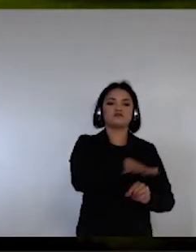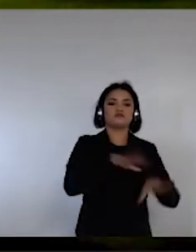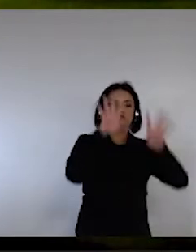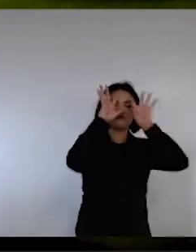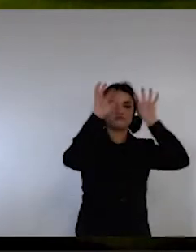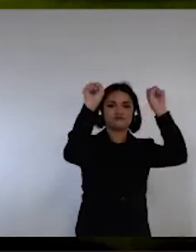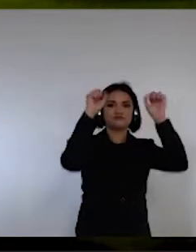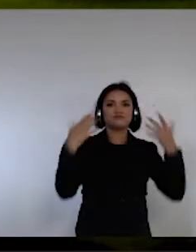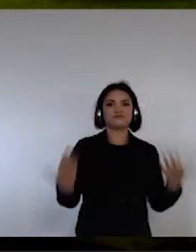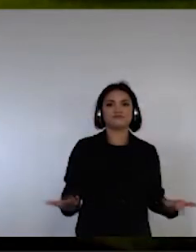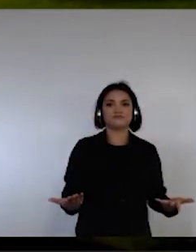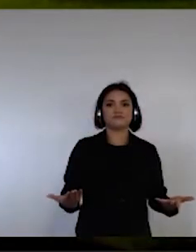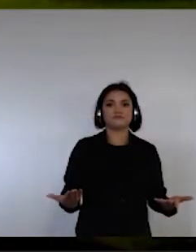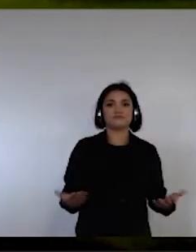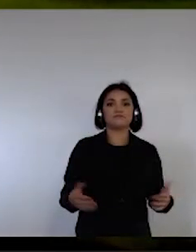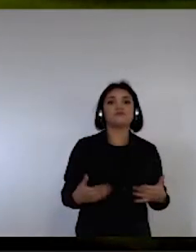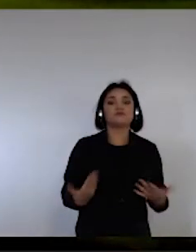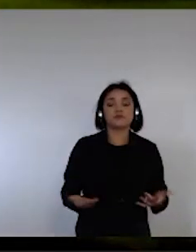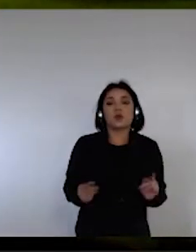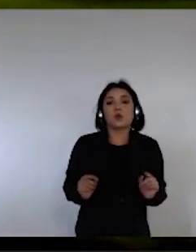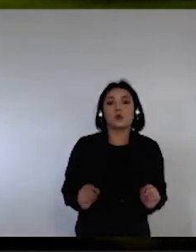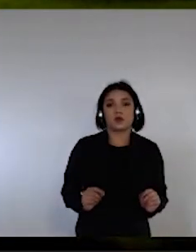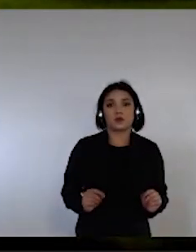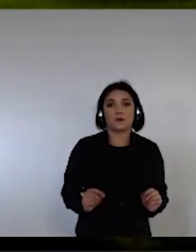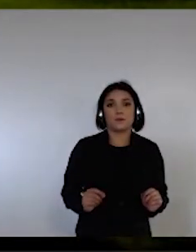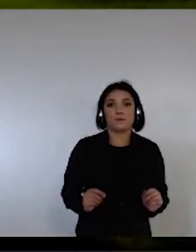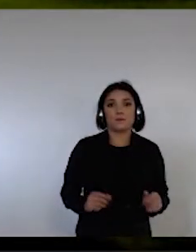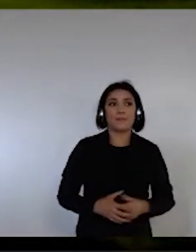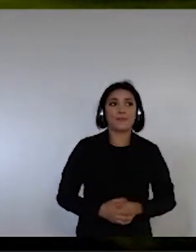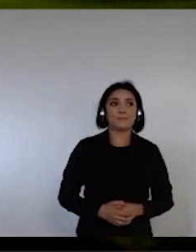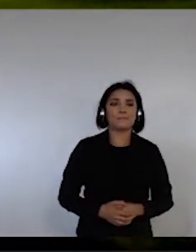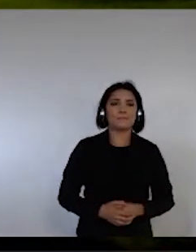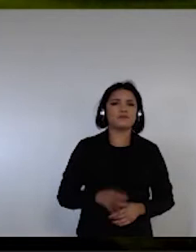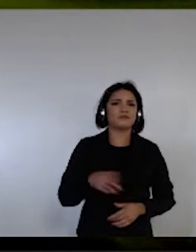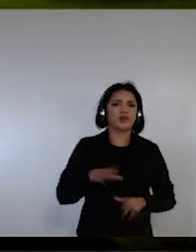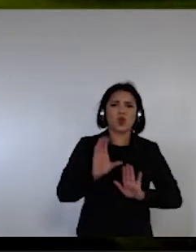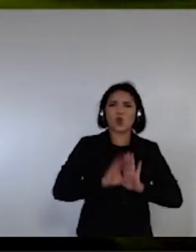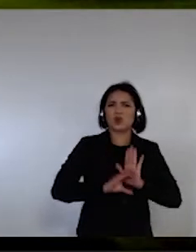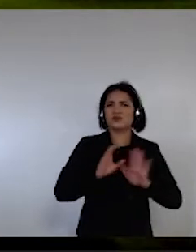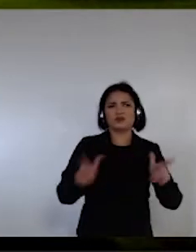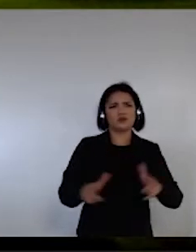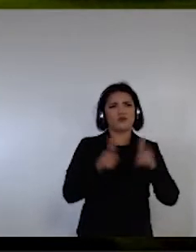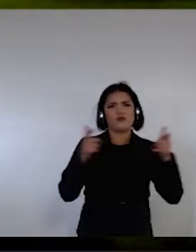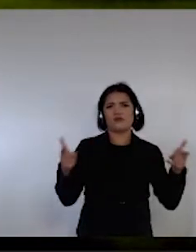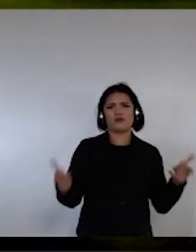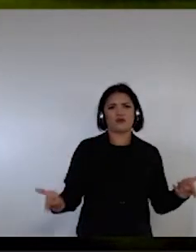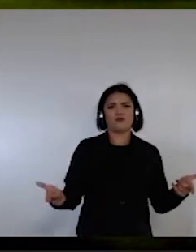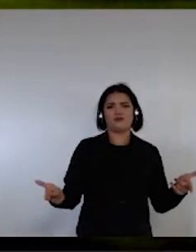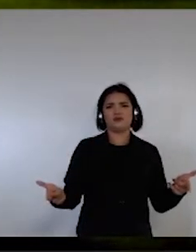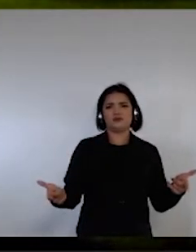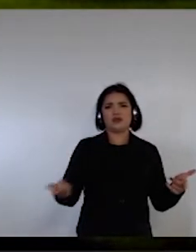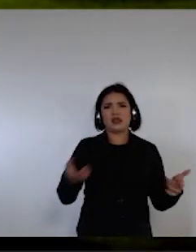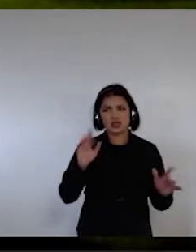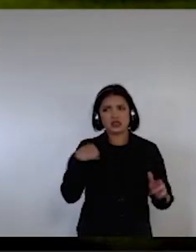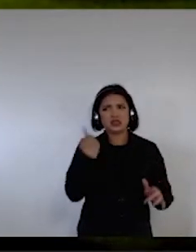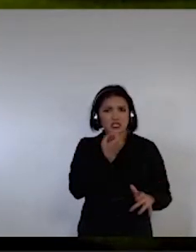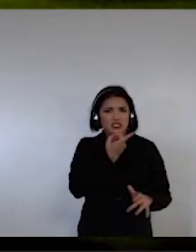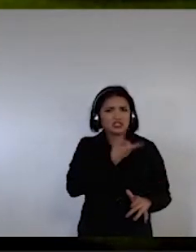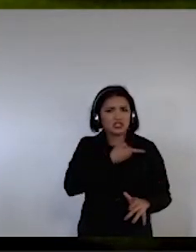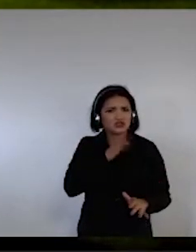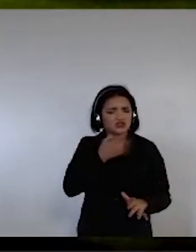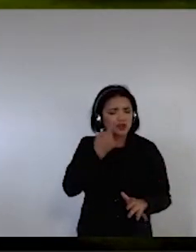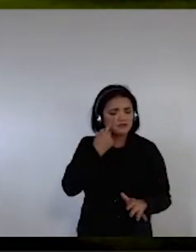do dia no seu exercício profissional. Agora, Celso, aproveitando a carona, você tem uma